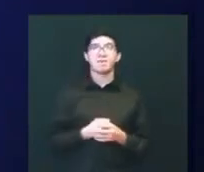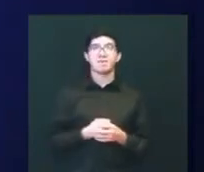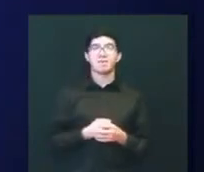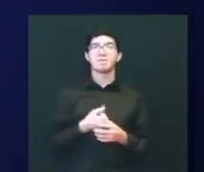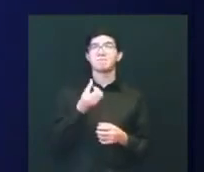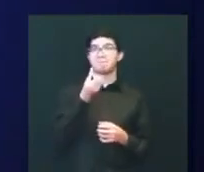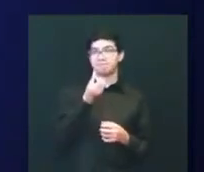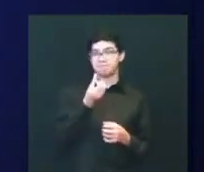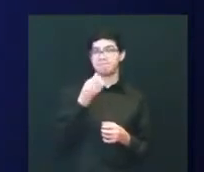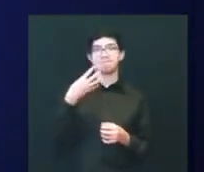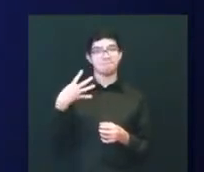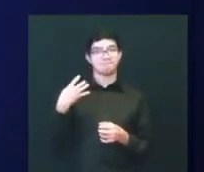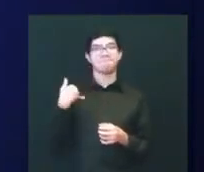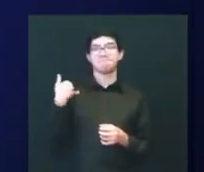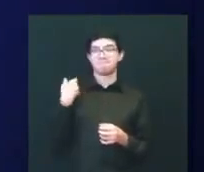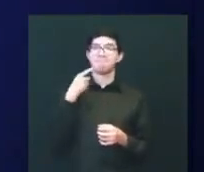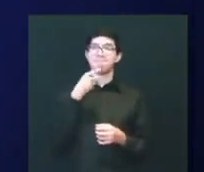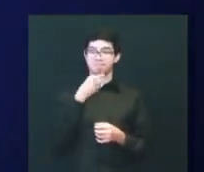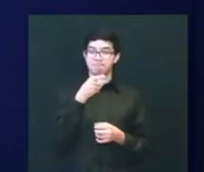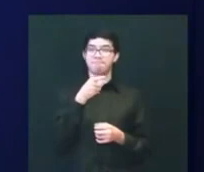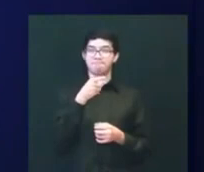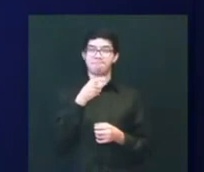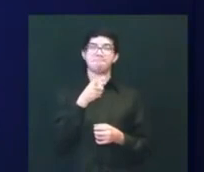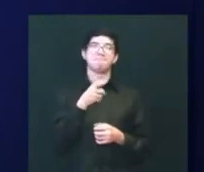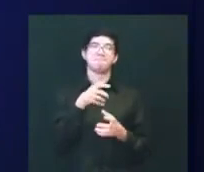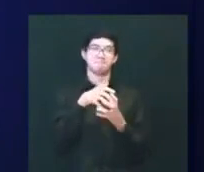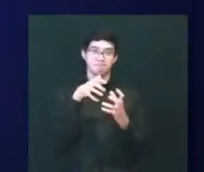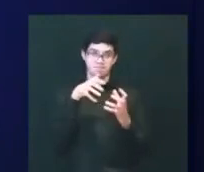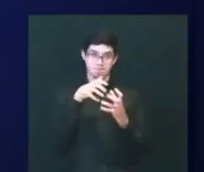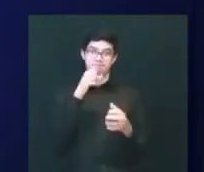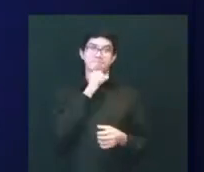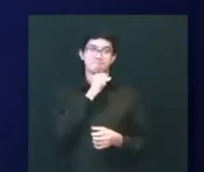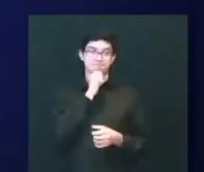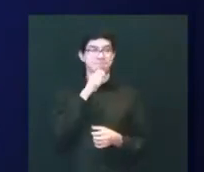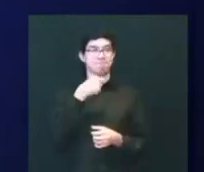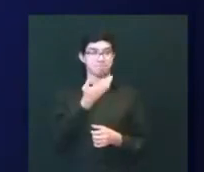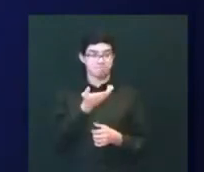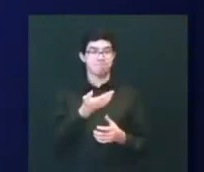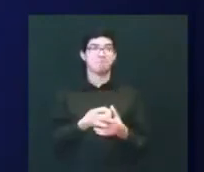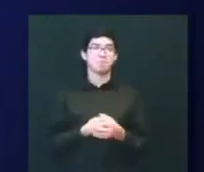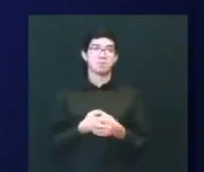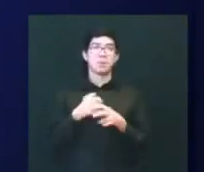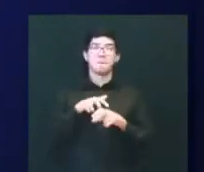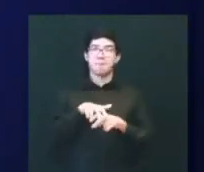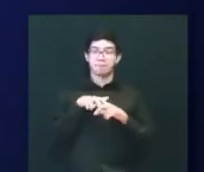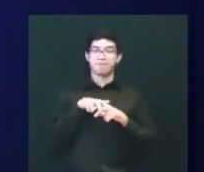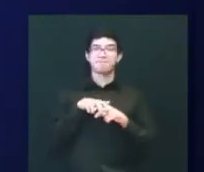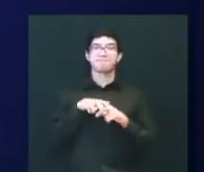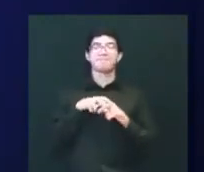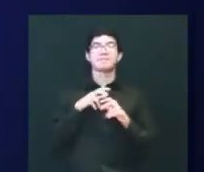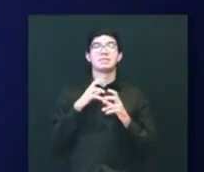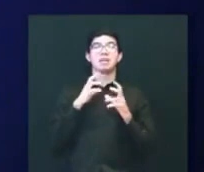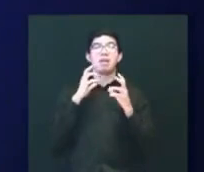Ó, 64, mas já é caracterizado como um idoso. Então, o idoso, ele já tem o processo natural do